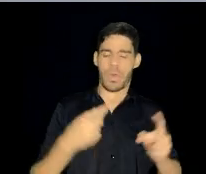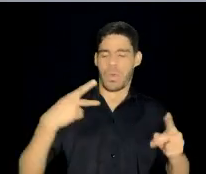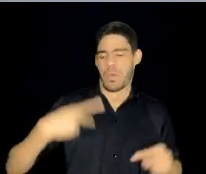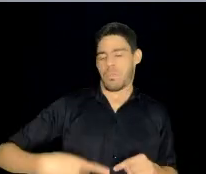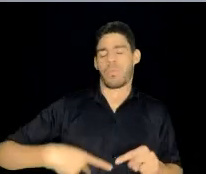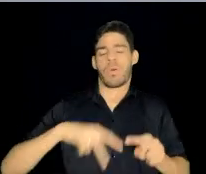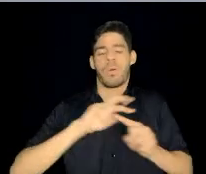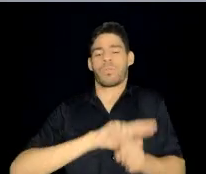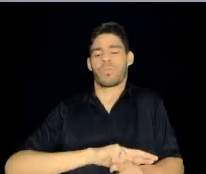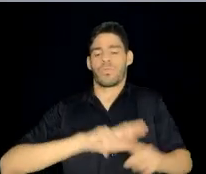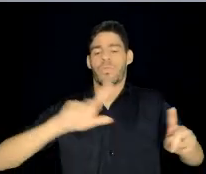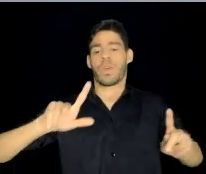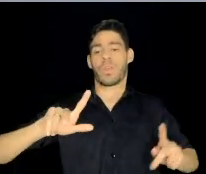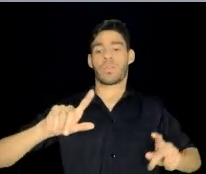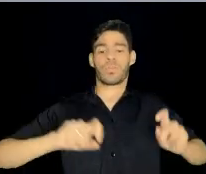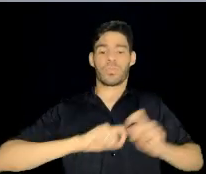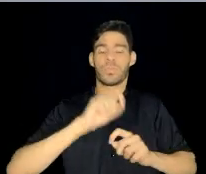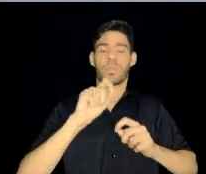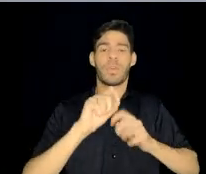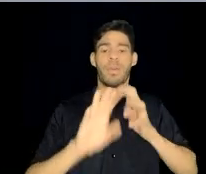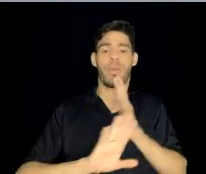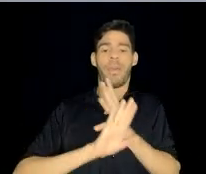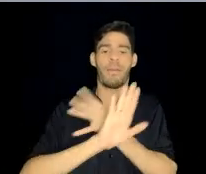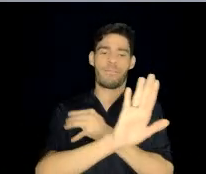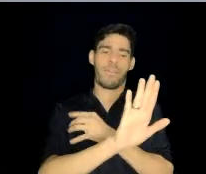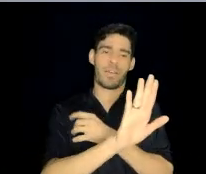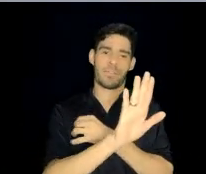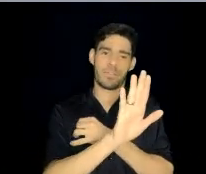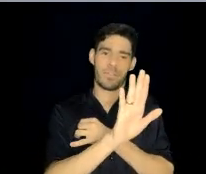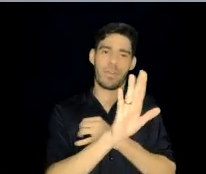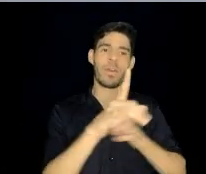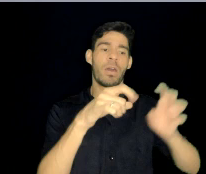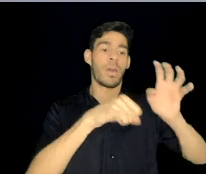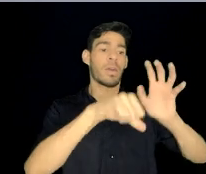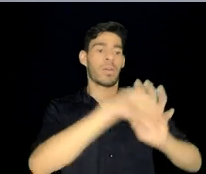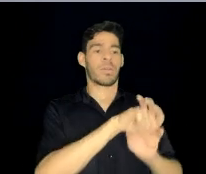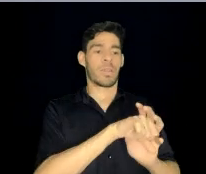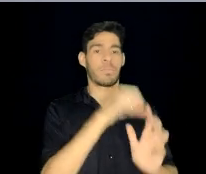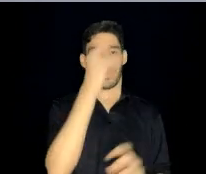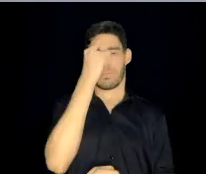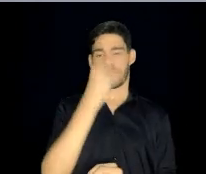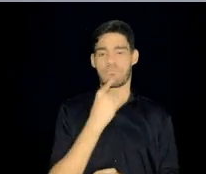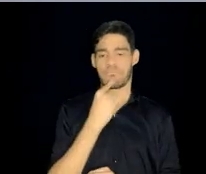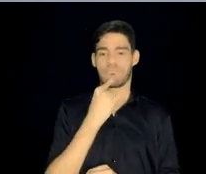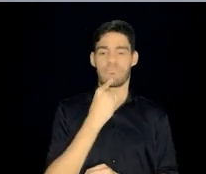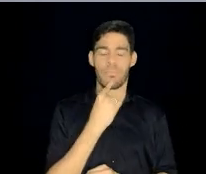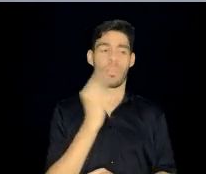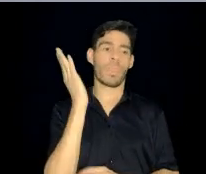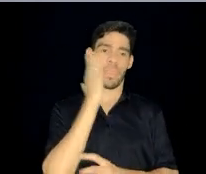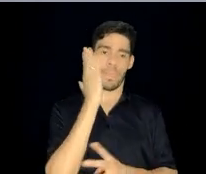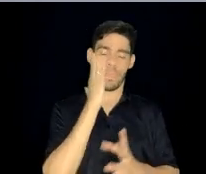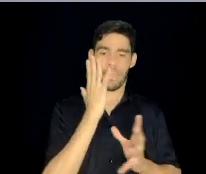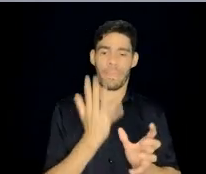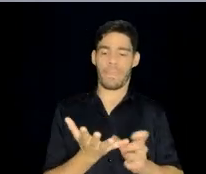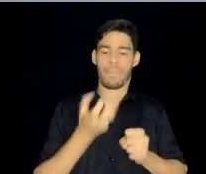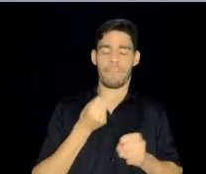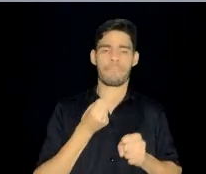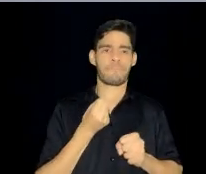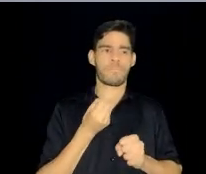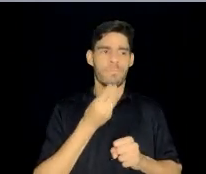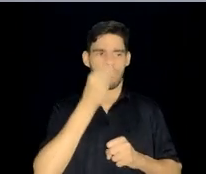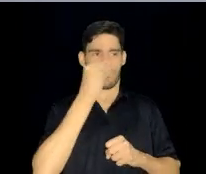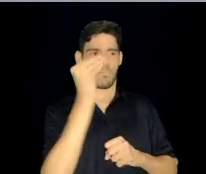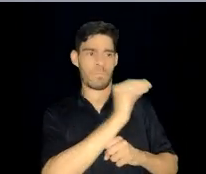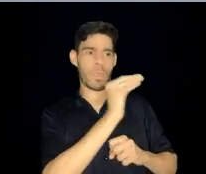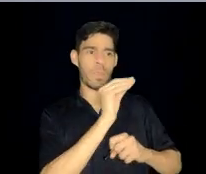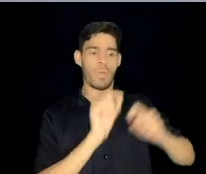a inexigibilidade de conduta diversa afasta o caráter criminal da conduta. Mesmo havendo